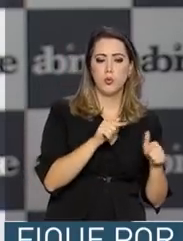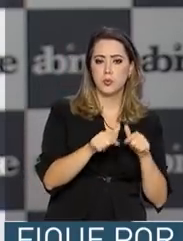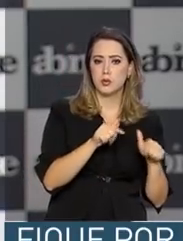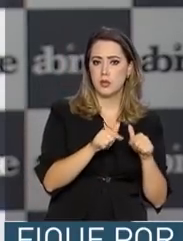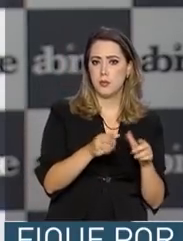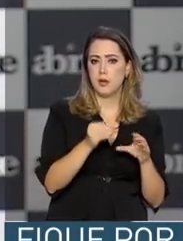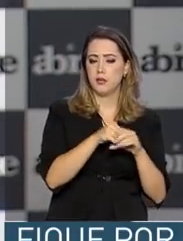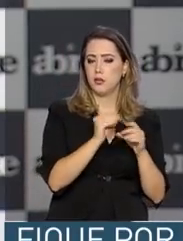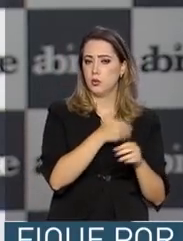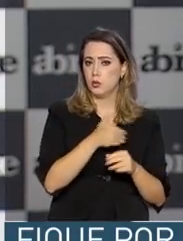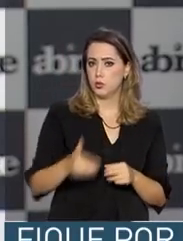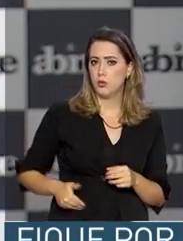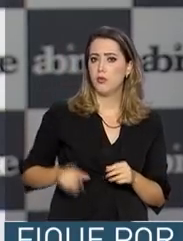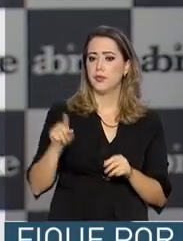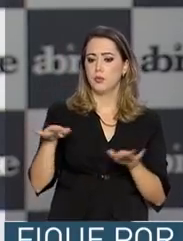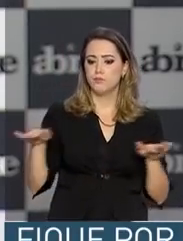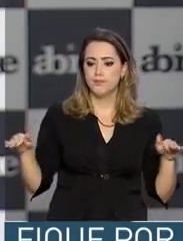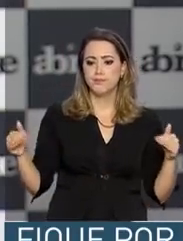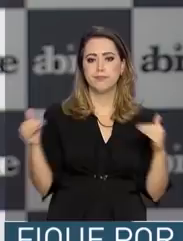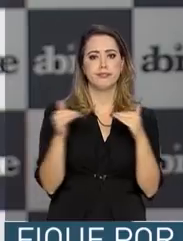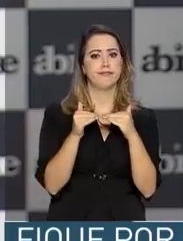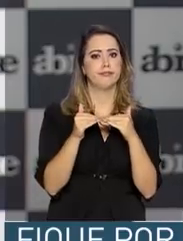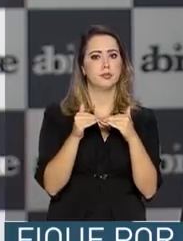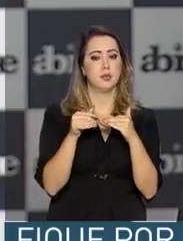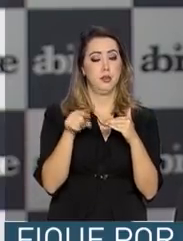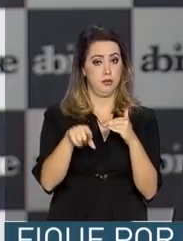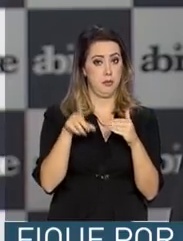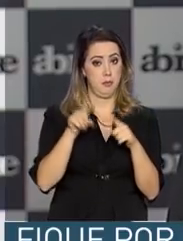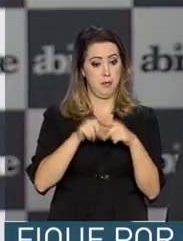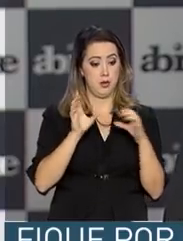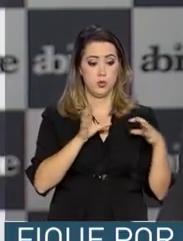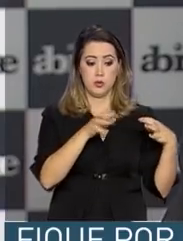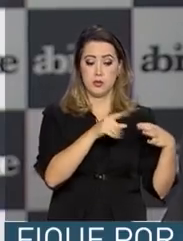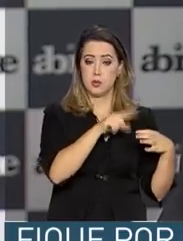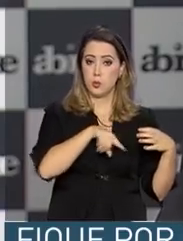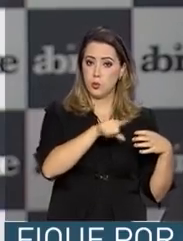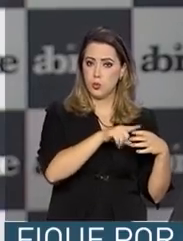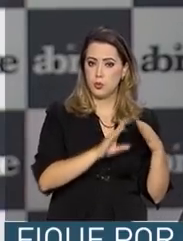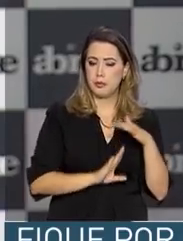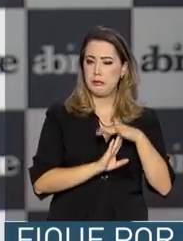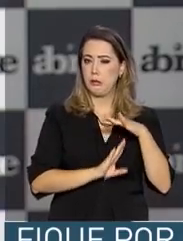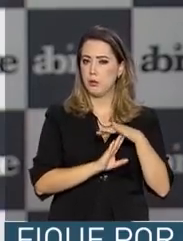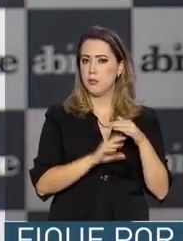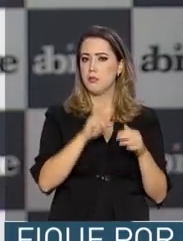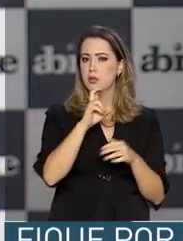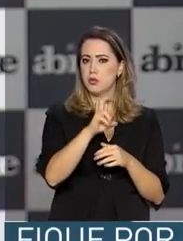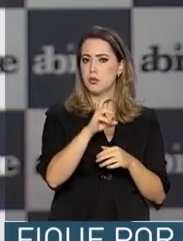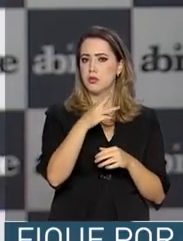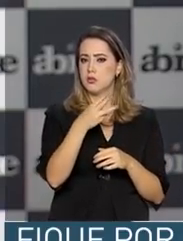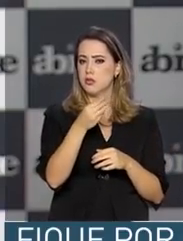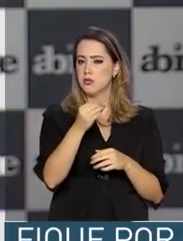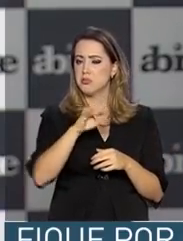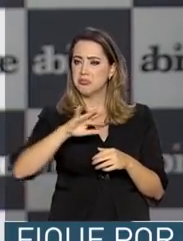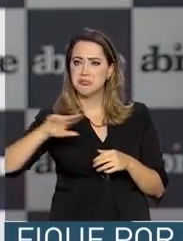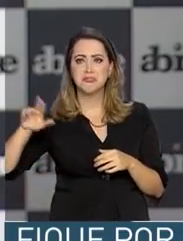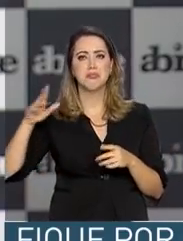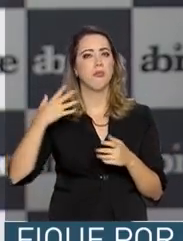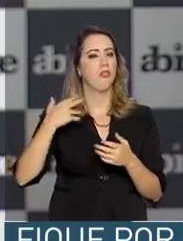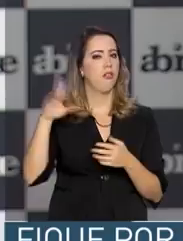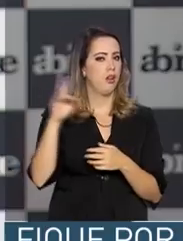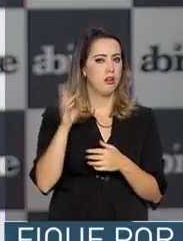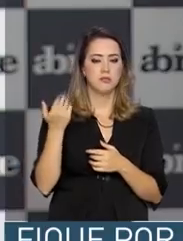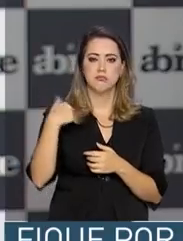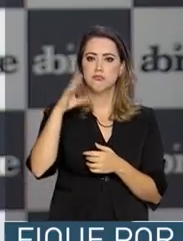do serviço público, sendo certo que o trabalhador do serviço público, até o limite da previdência, que é 5.300 e qualquer coisa,